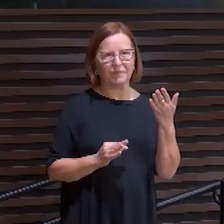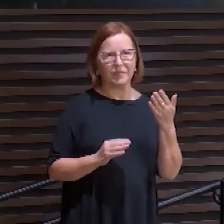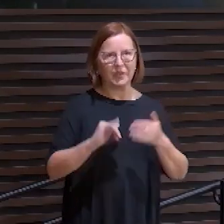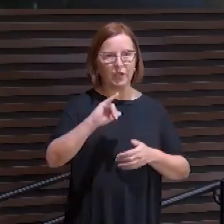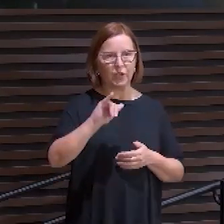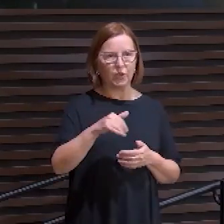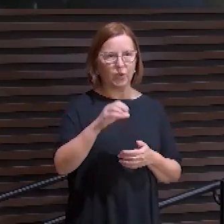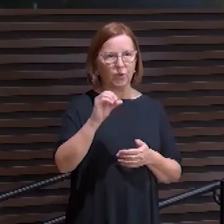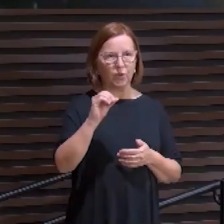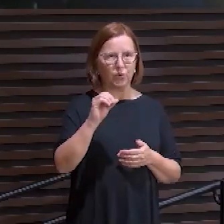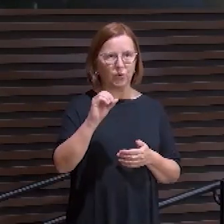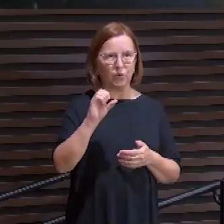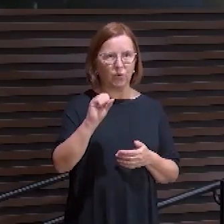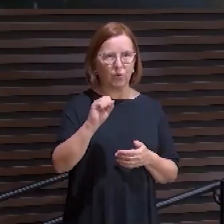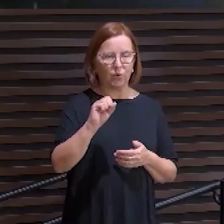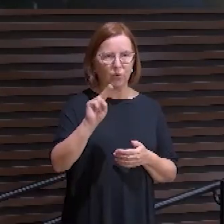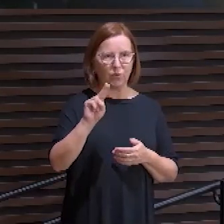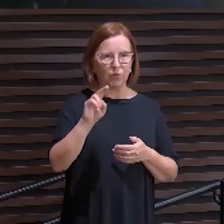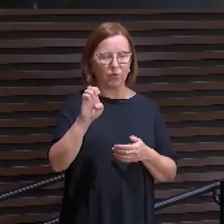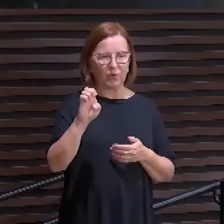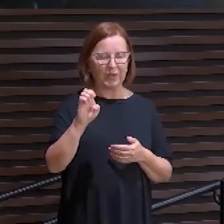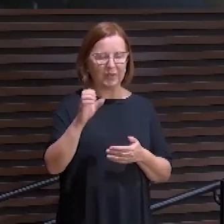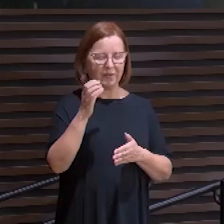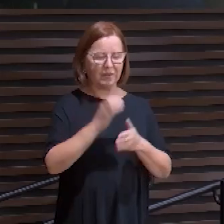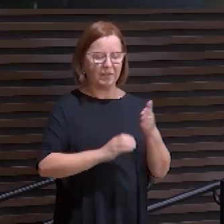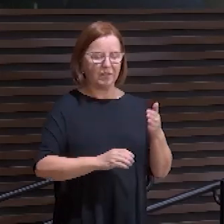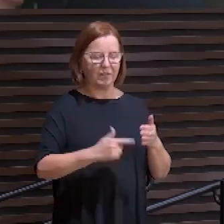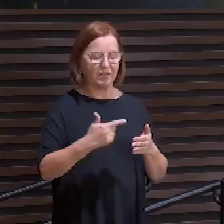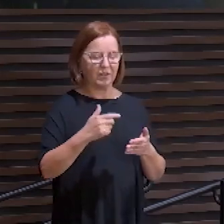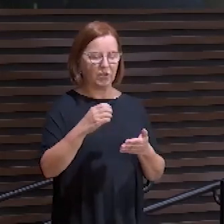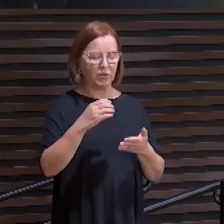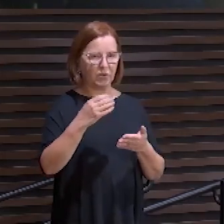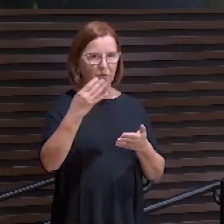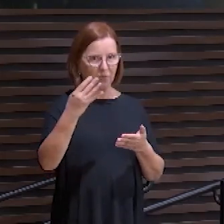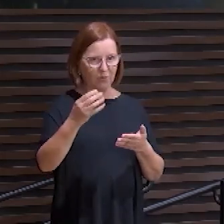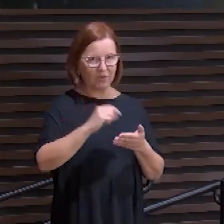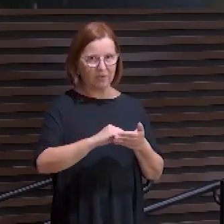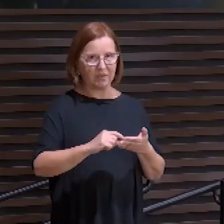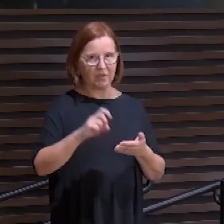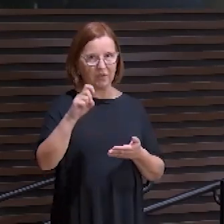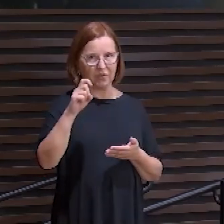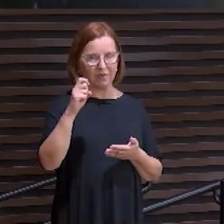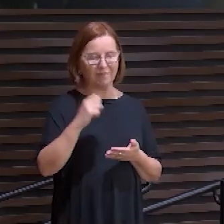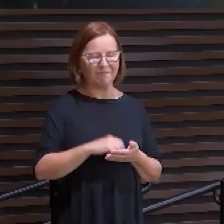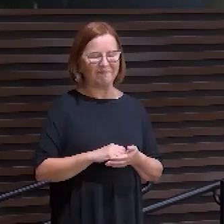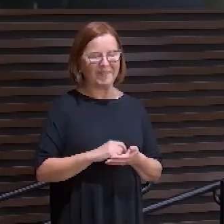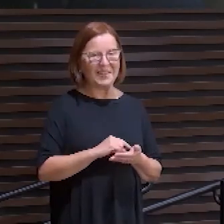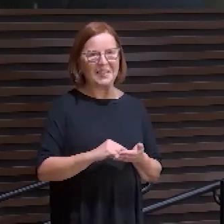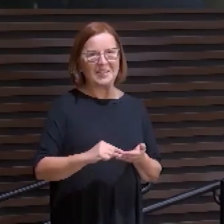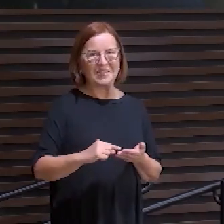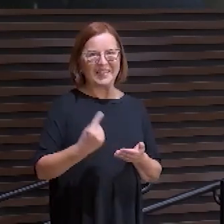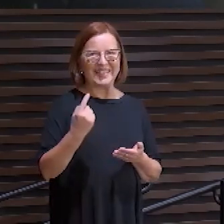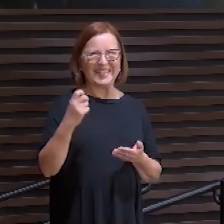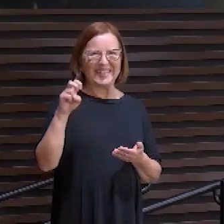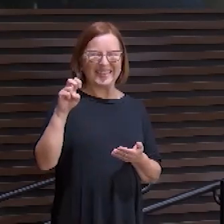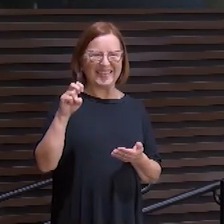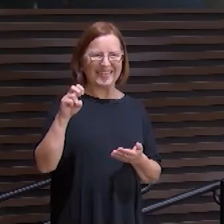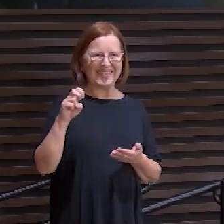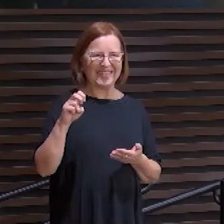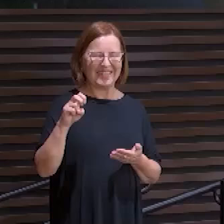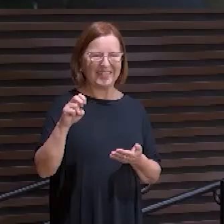Josué, capítulo 24, versículo 15, quando eles estavam se deparando com o problema da cultura